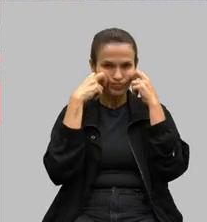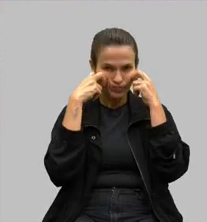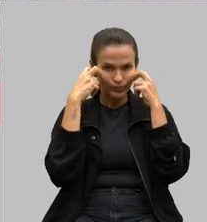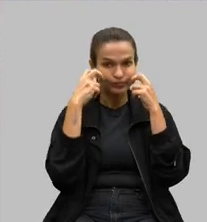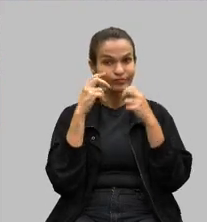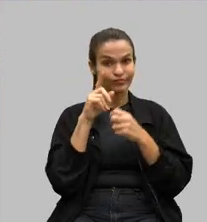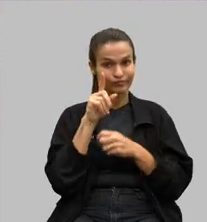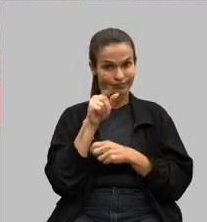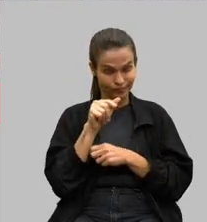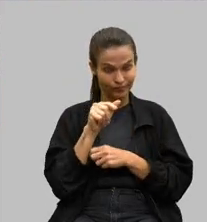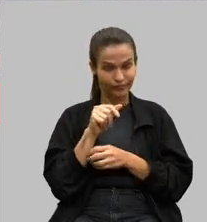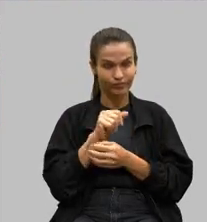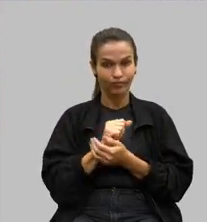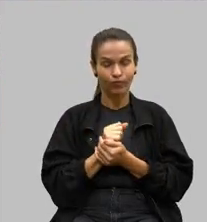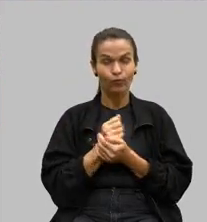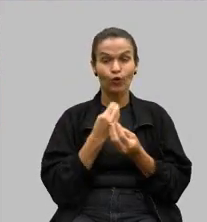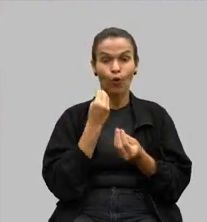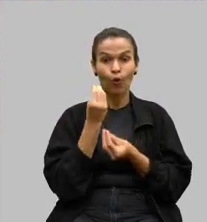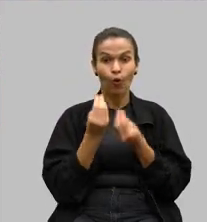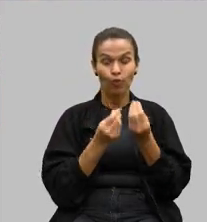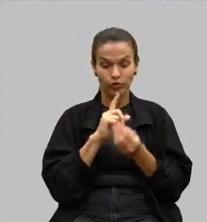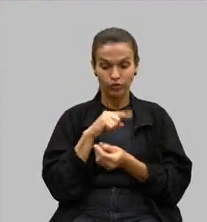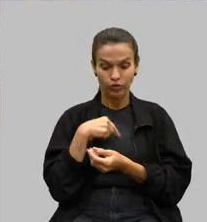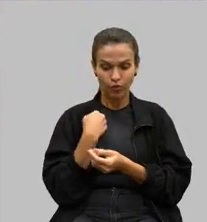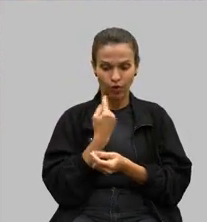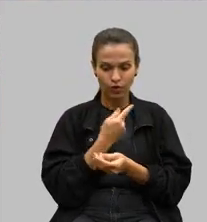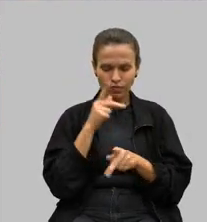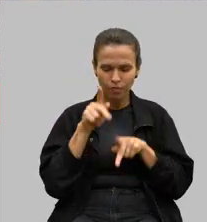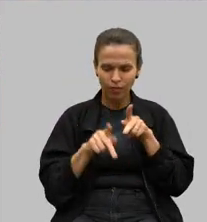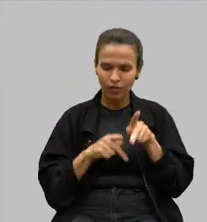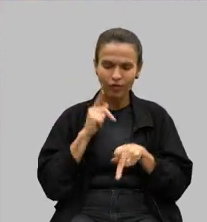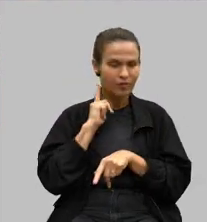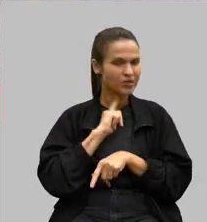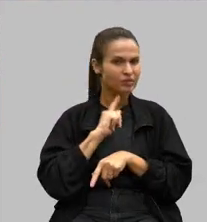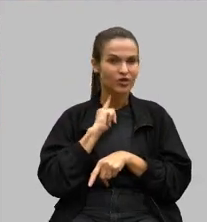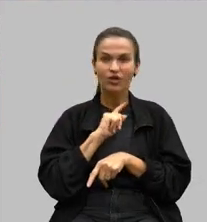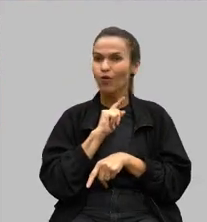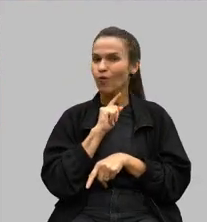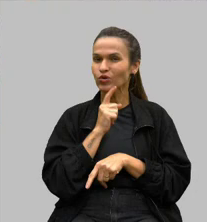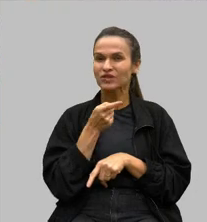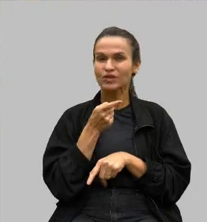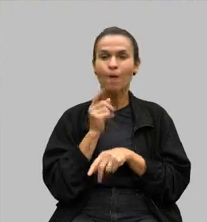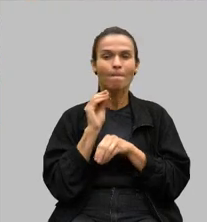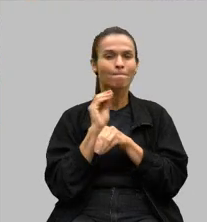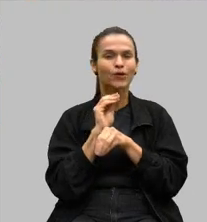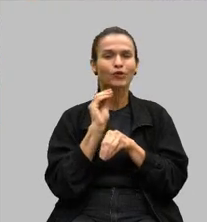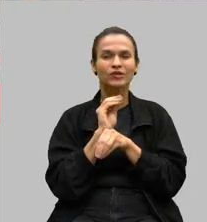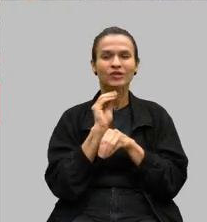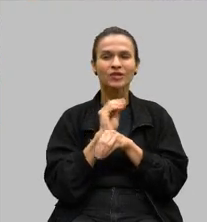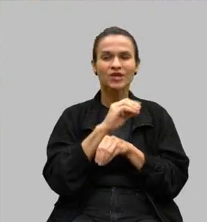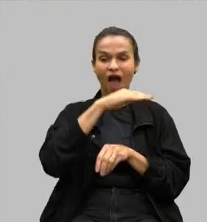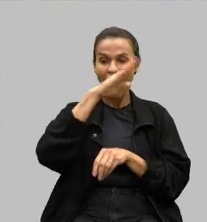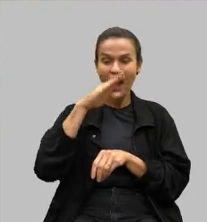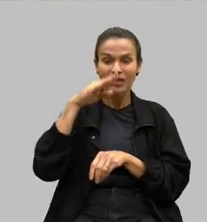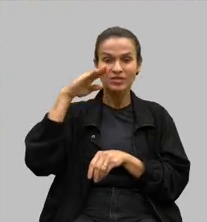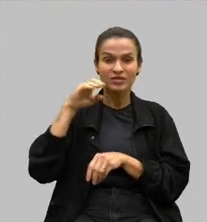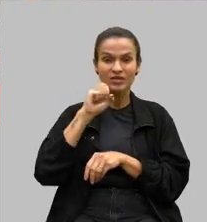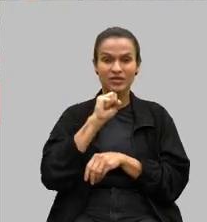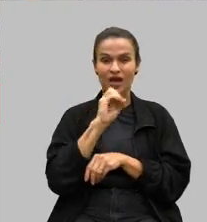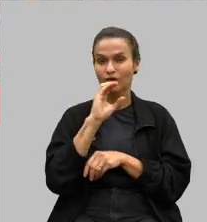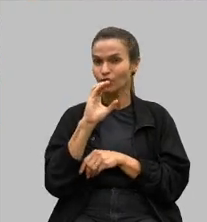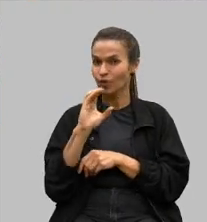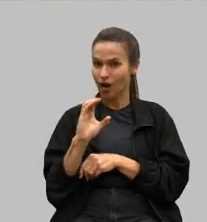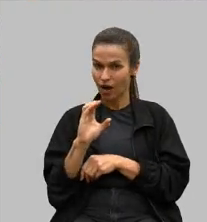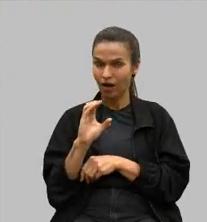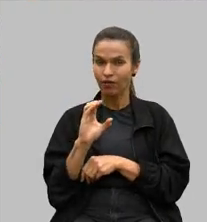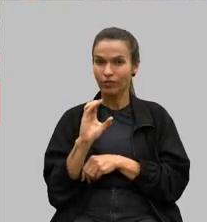vergonha como que nós mineiros não conseguimos proteger a Serra do Curral e como